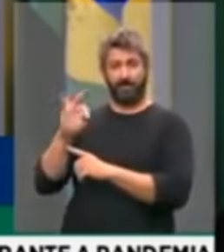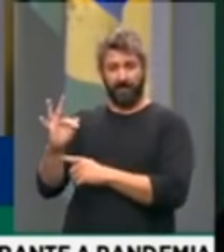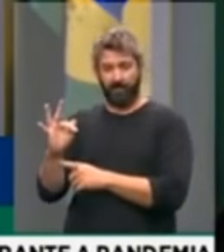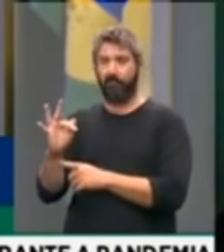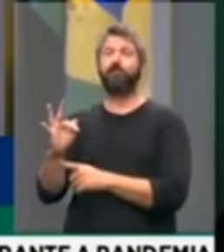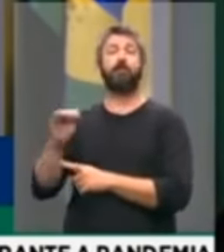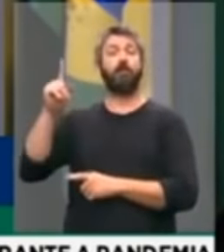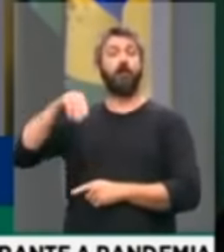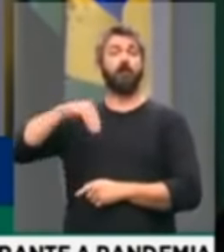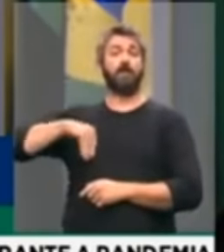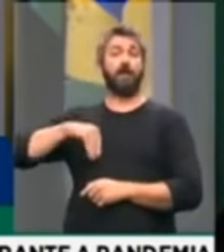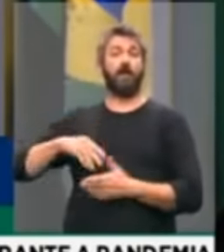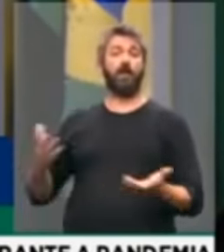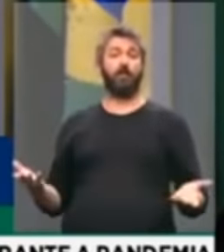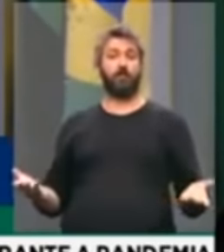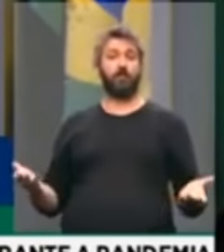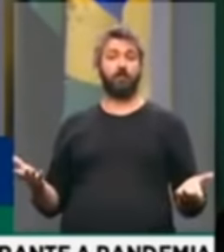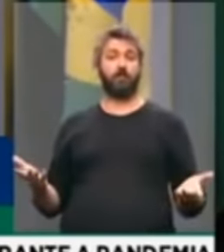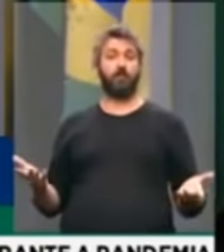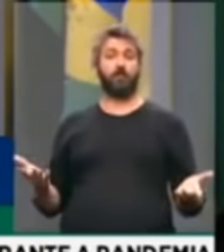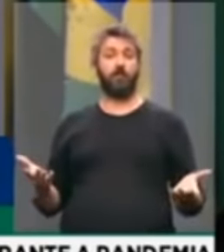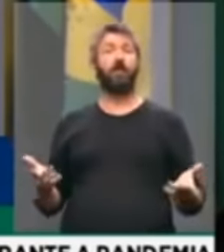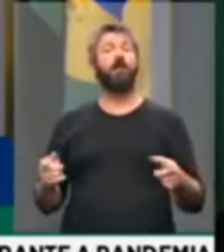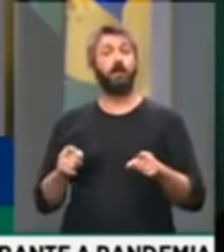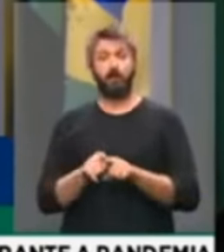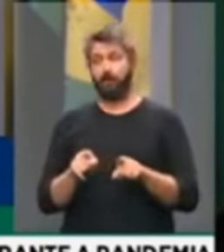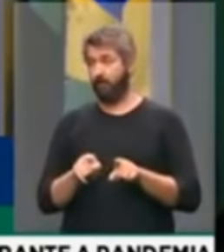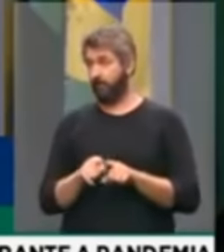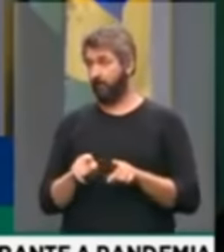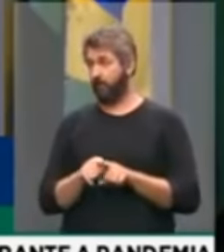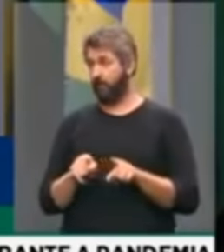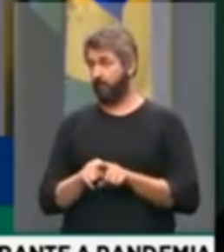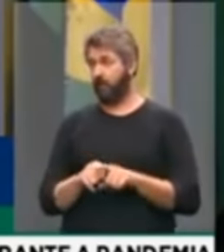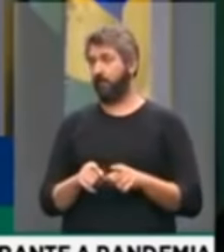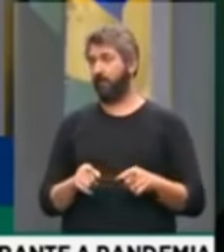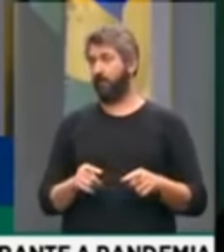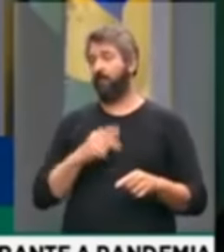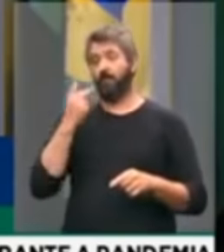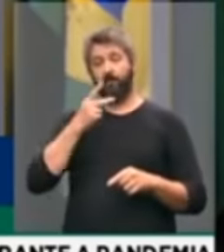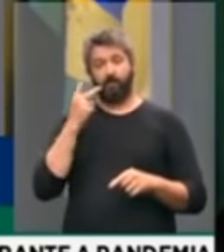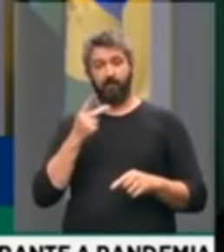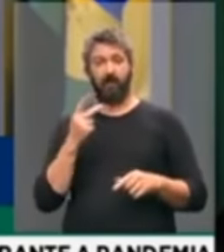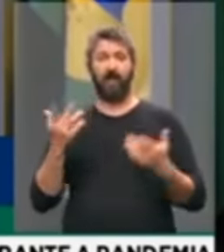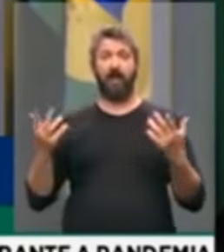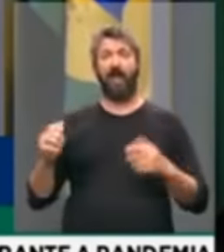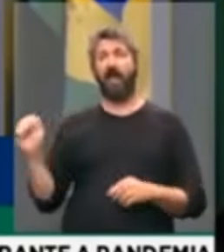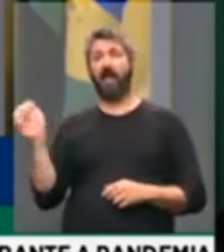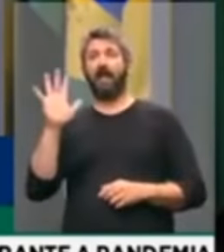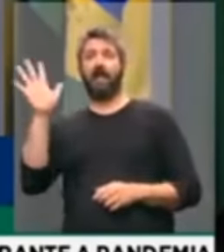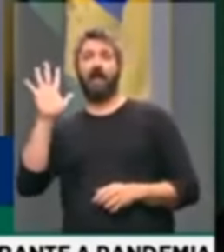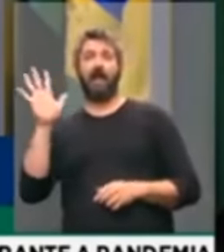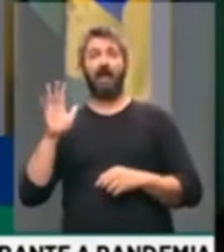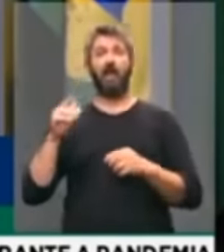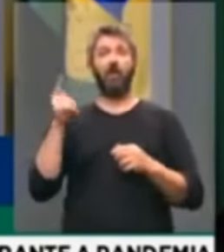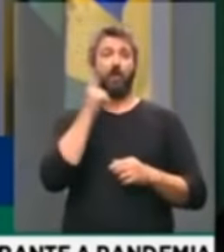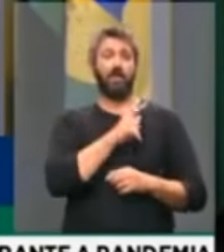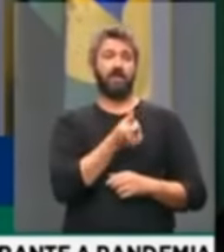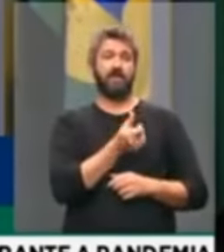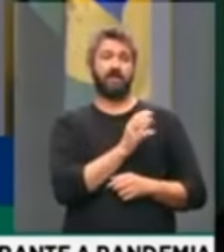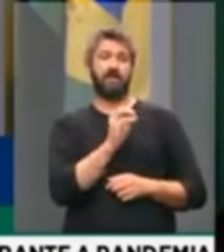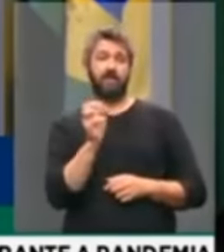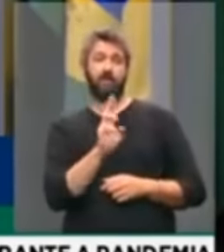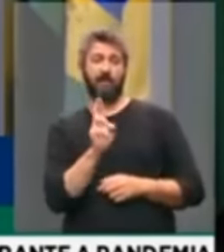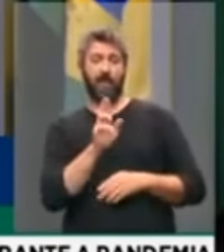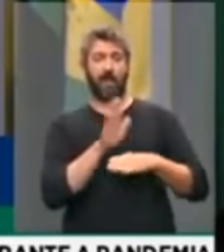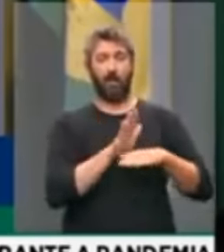federal é com folha de pagamento e ainda assim fala-se que é muito caro manter o auxílio emergencial